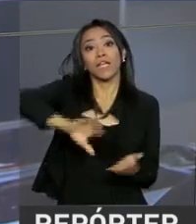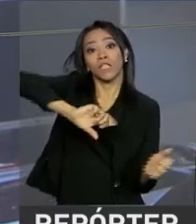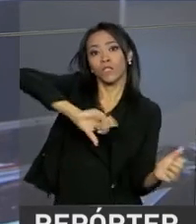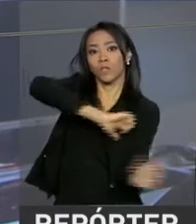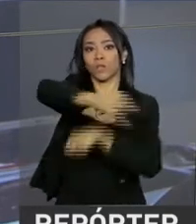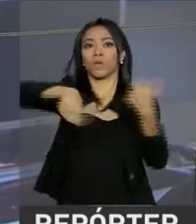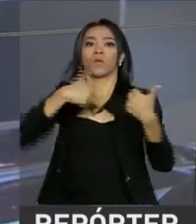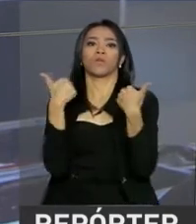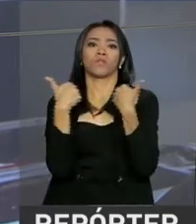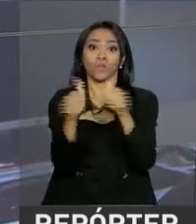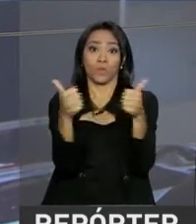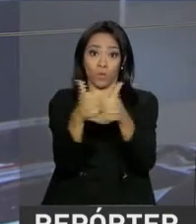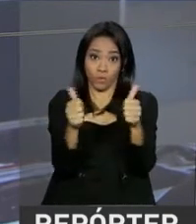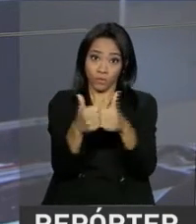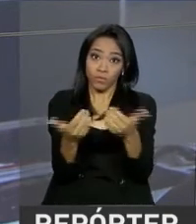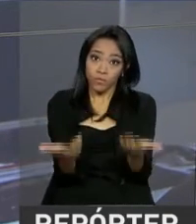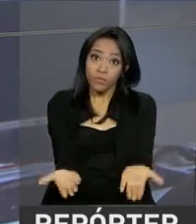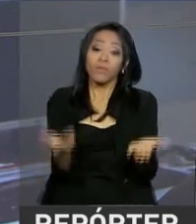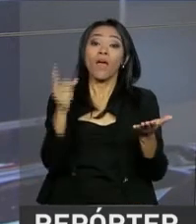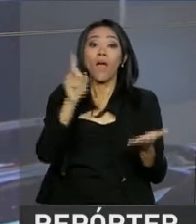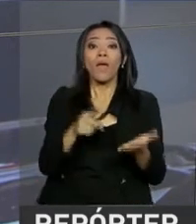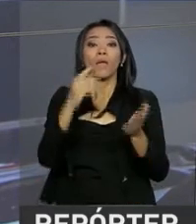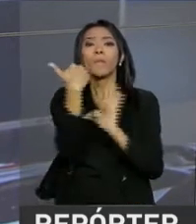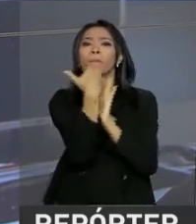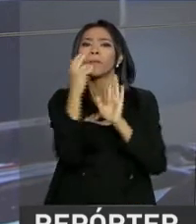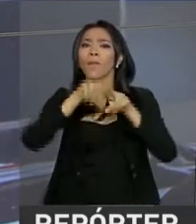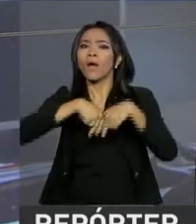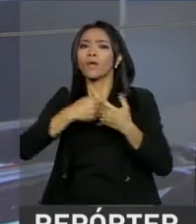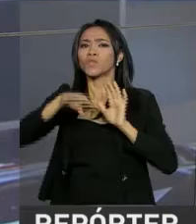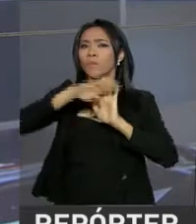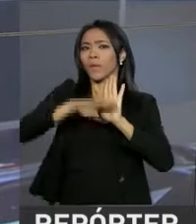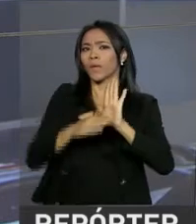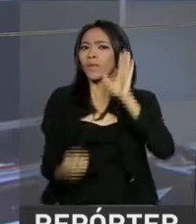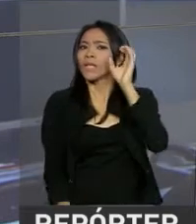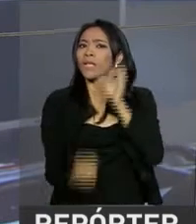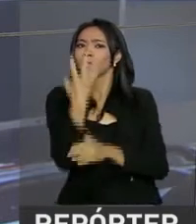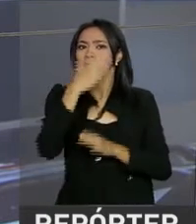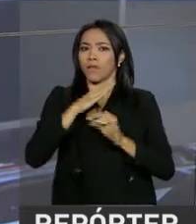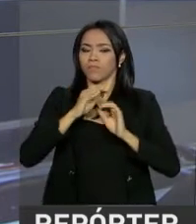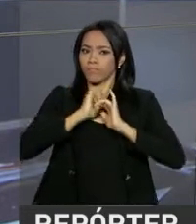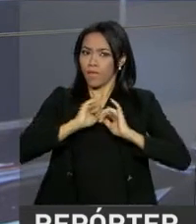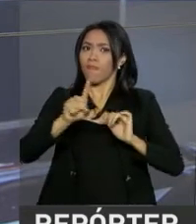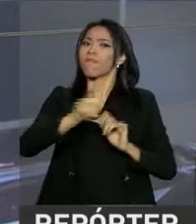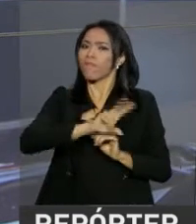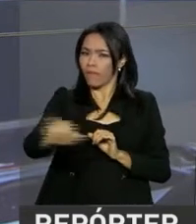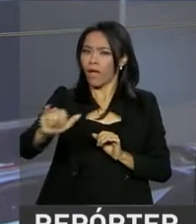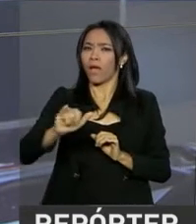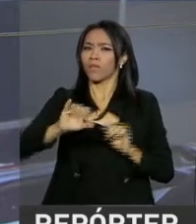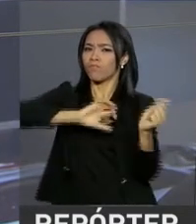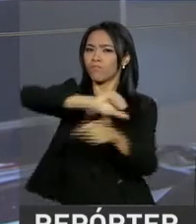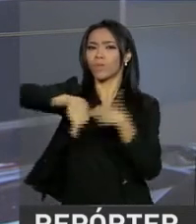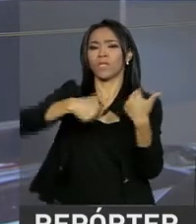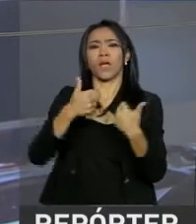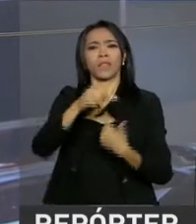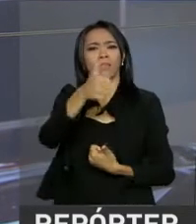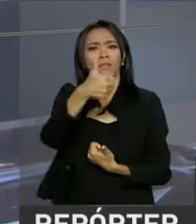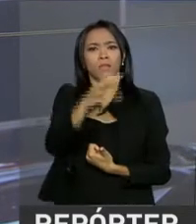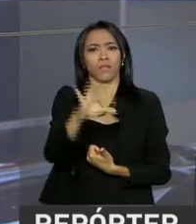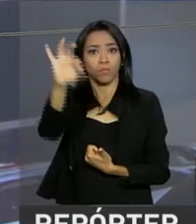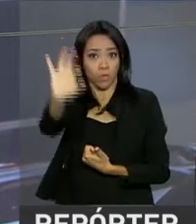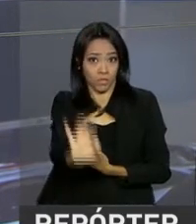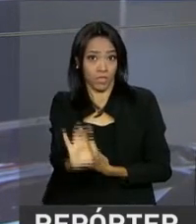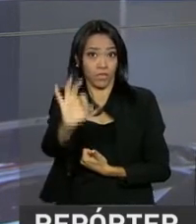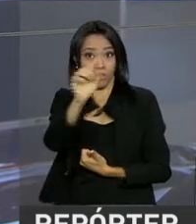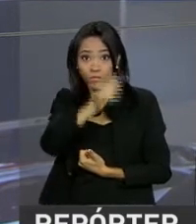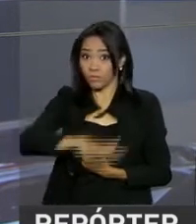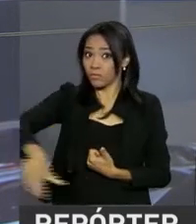público um programa lançado nesta terça-feira deve renovar pelo menos 10% da frota em